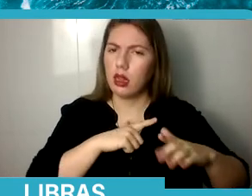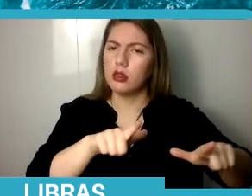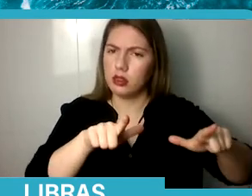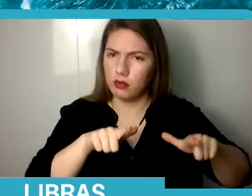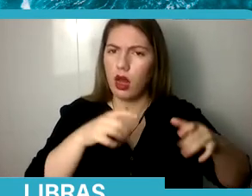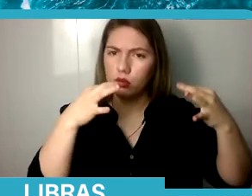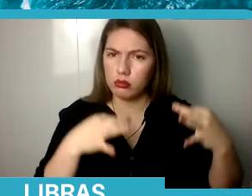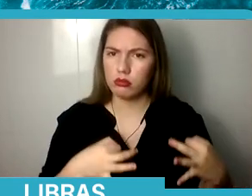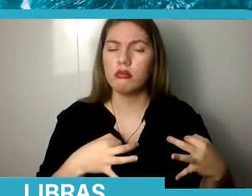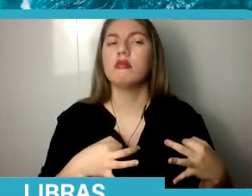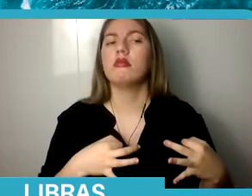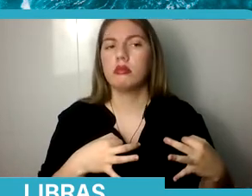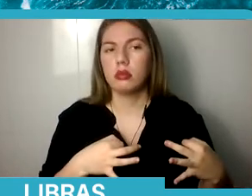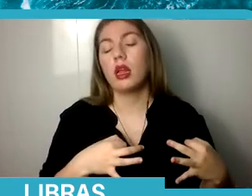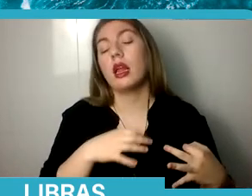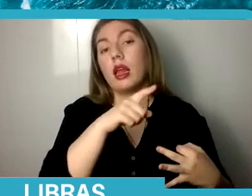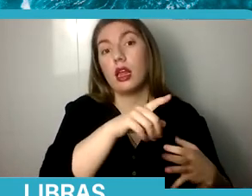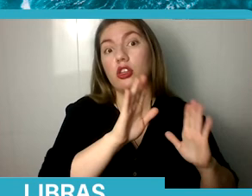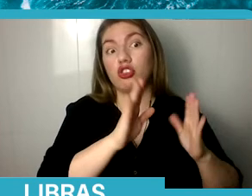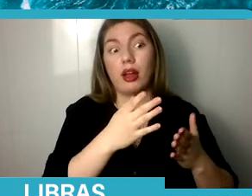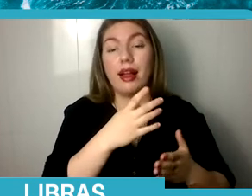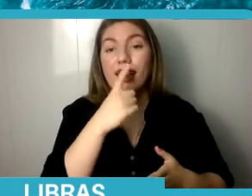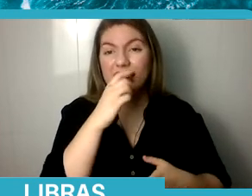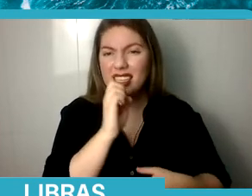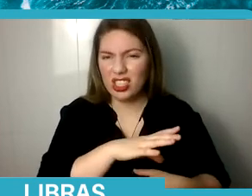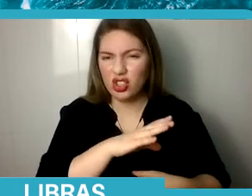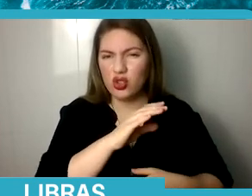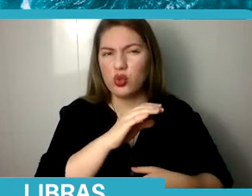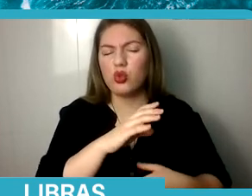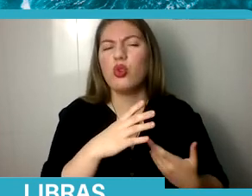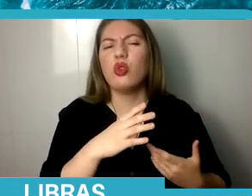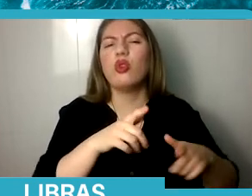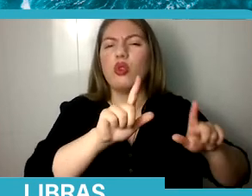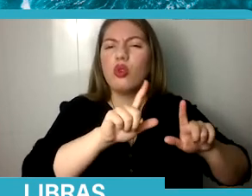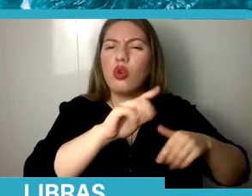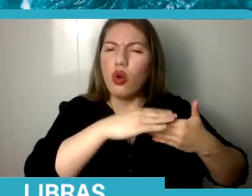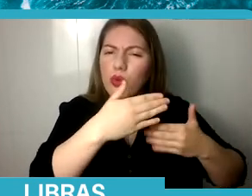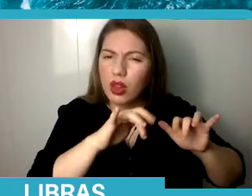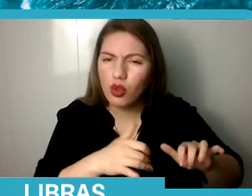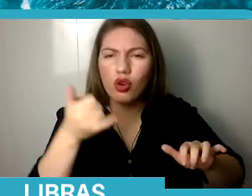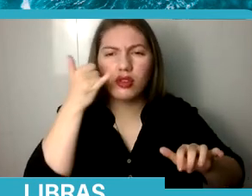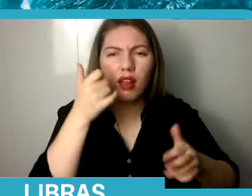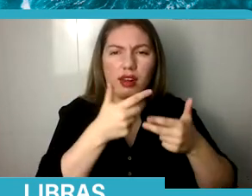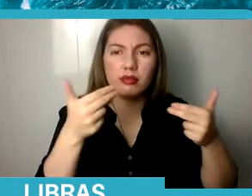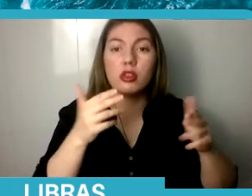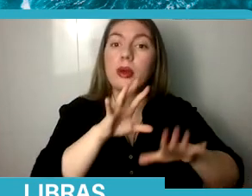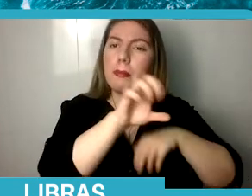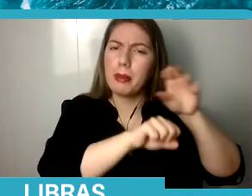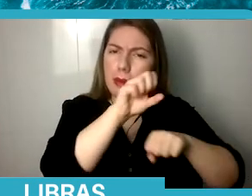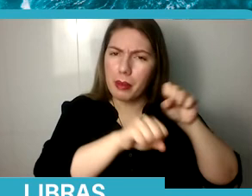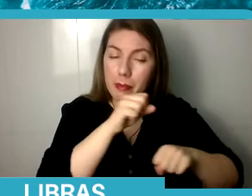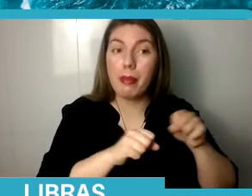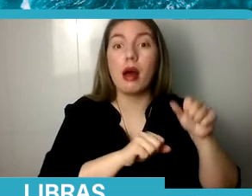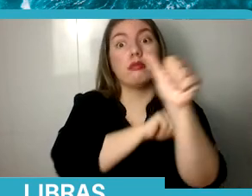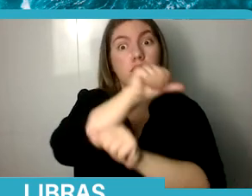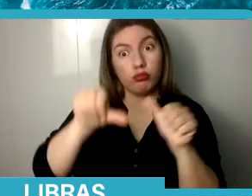que é pega todo esse lixo eletrônico que a gente vem produzindo em larga escala e transforma em máquinas